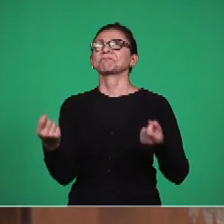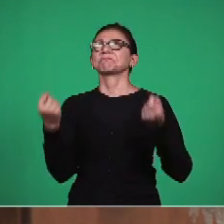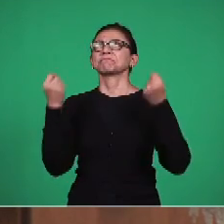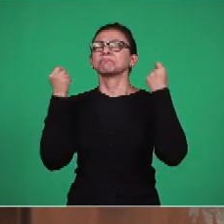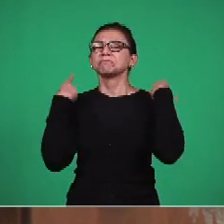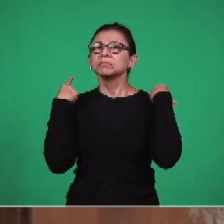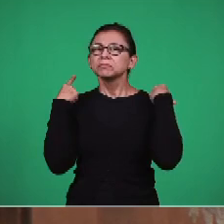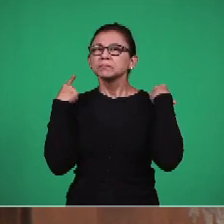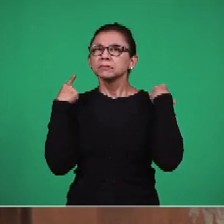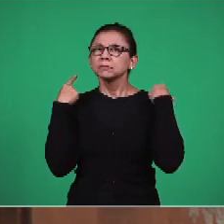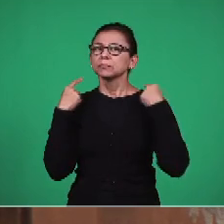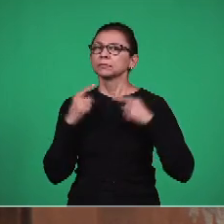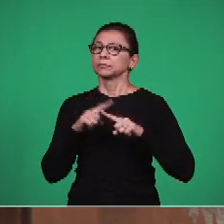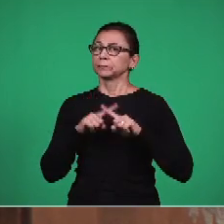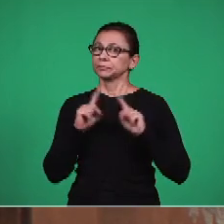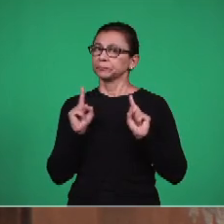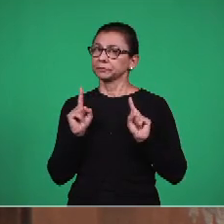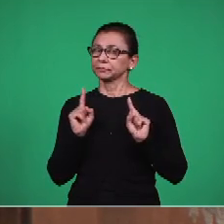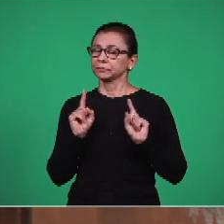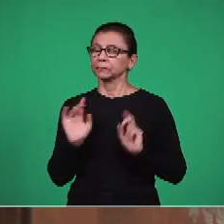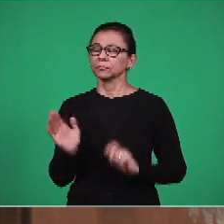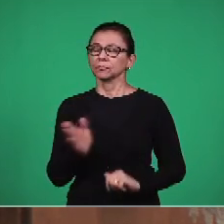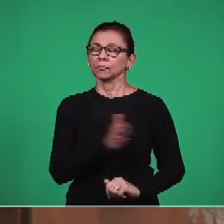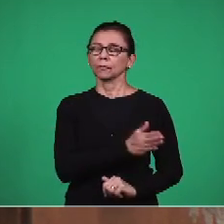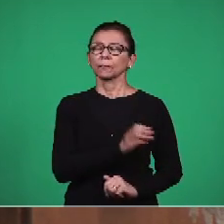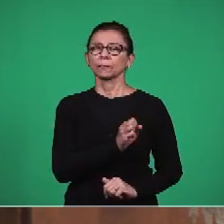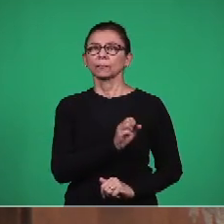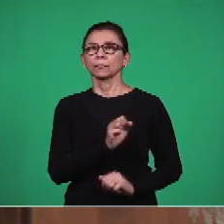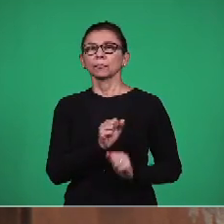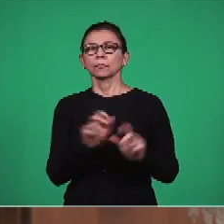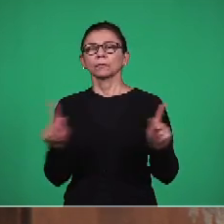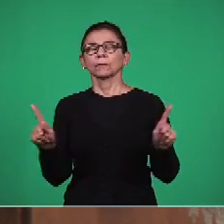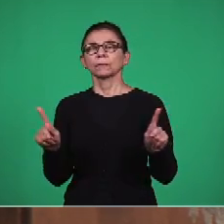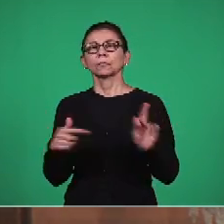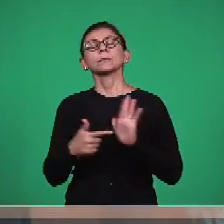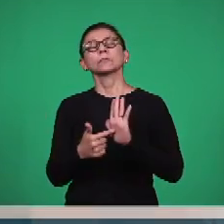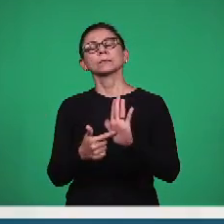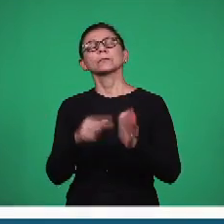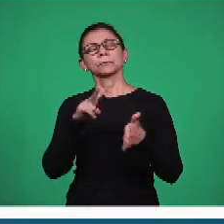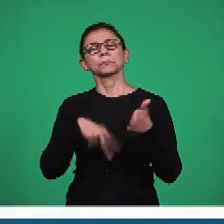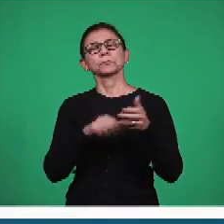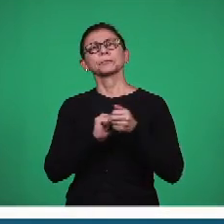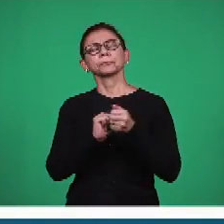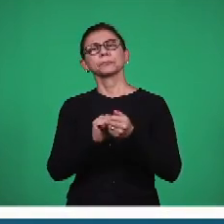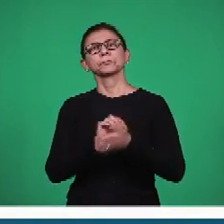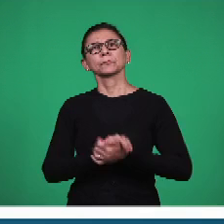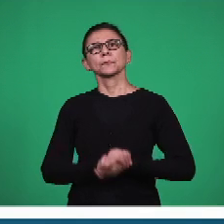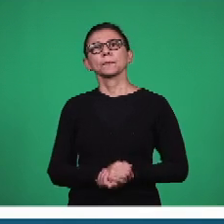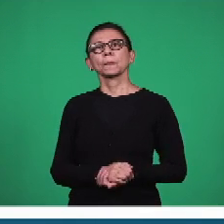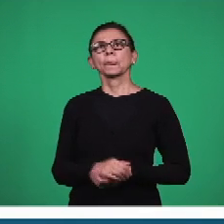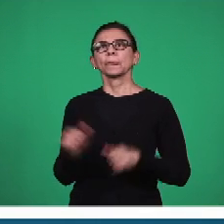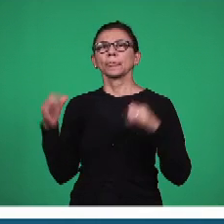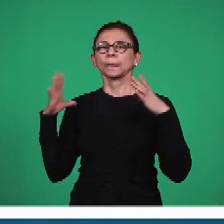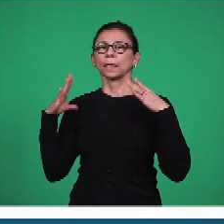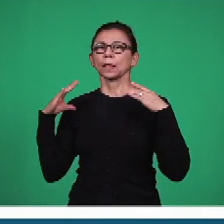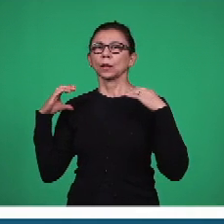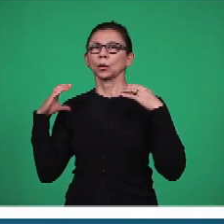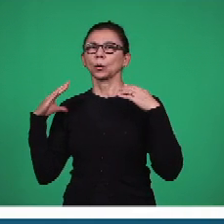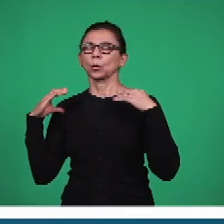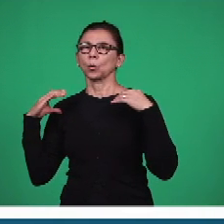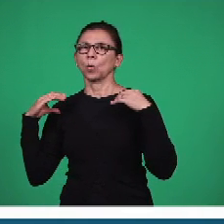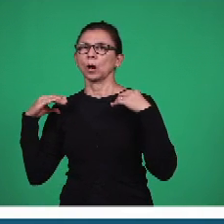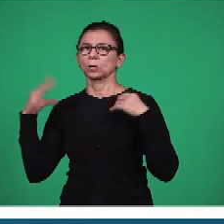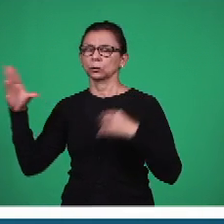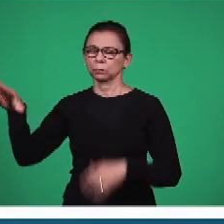vivendo. Então, vamos lá. O Apocalipse diz assim. Pode ler comigo, vamos ler. E o anjo tomou o